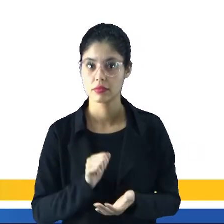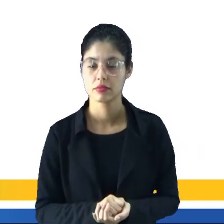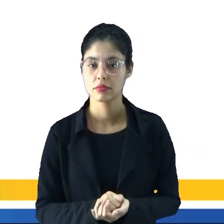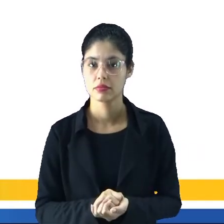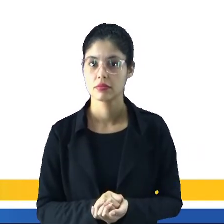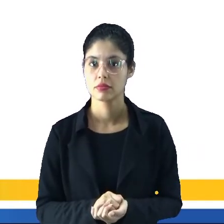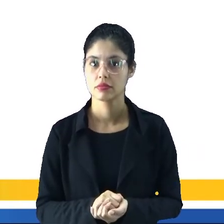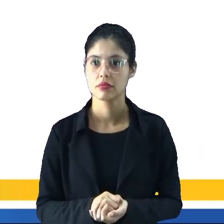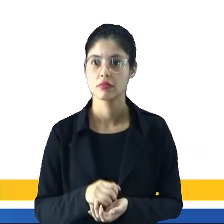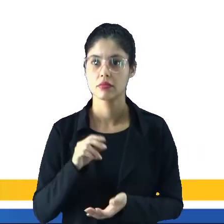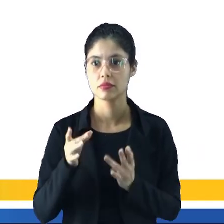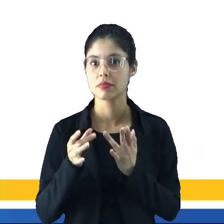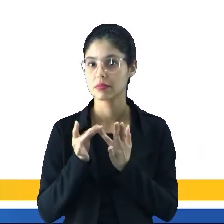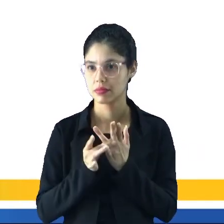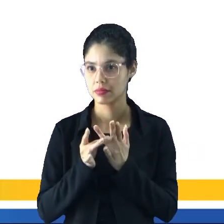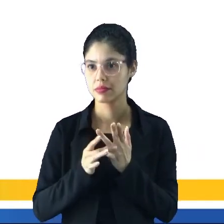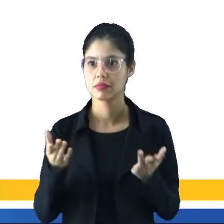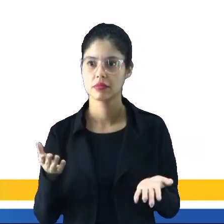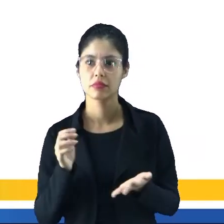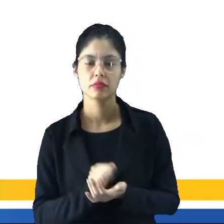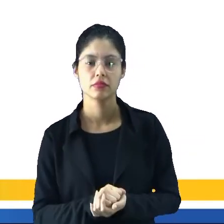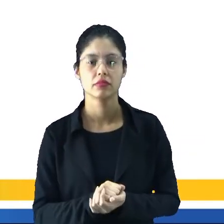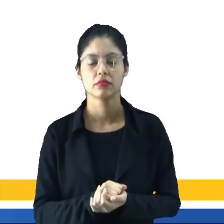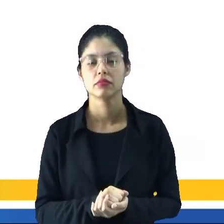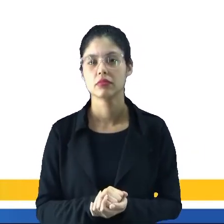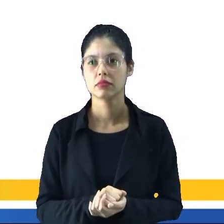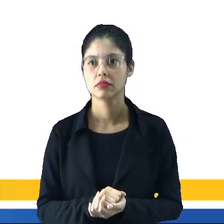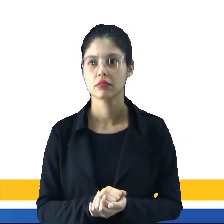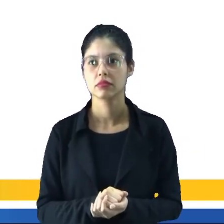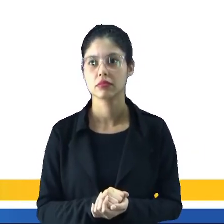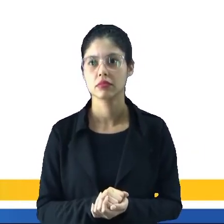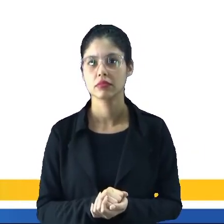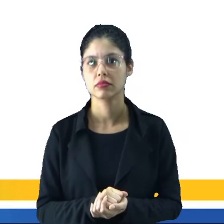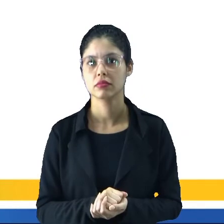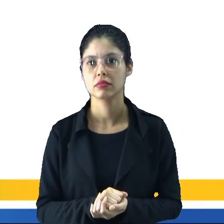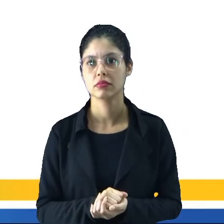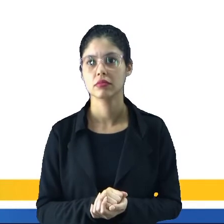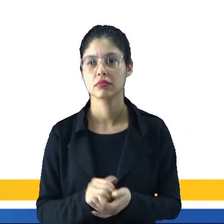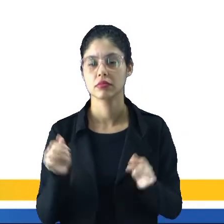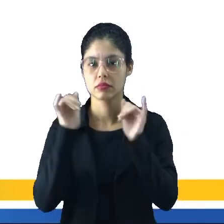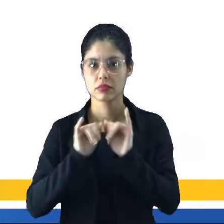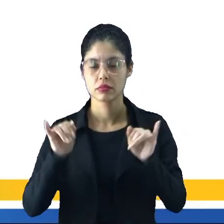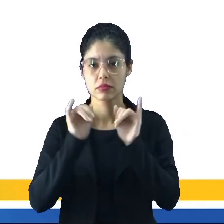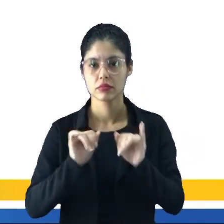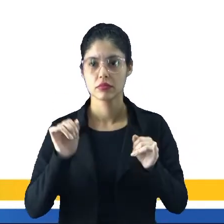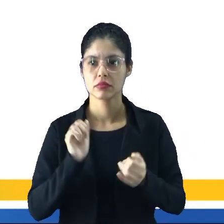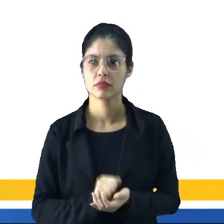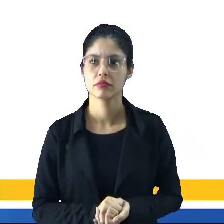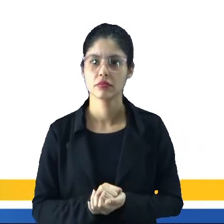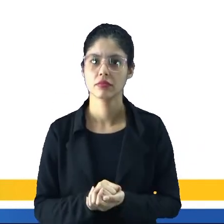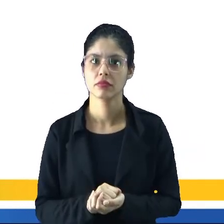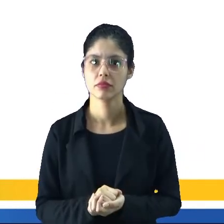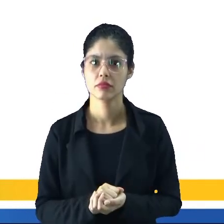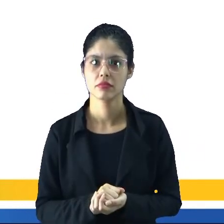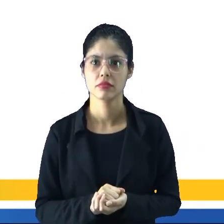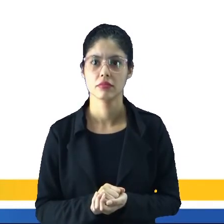está noivo, né? Então essa é a informação,